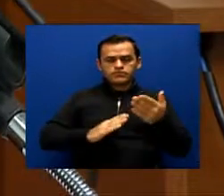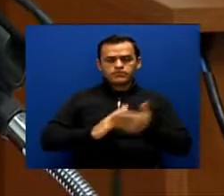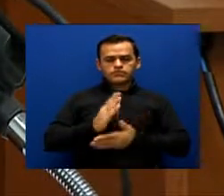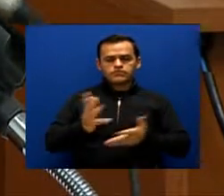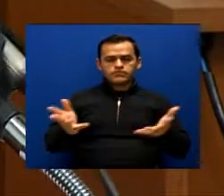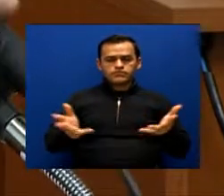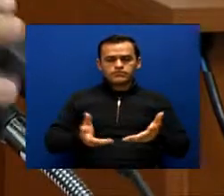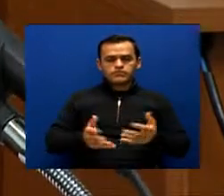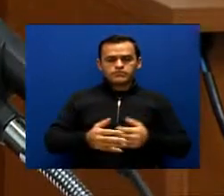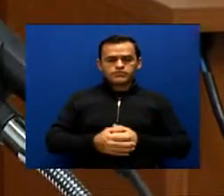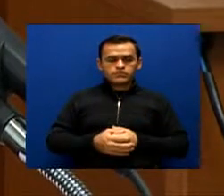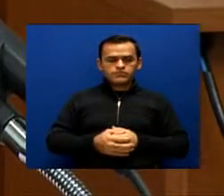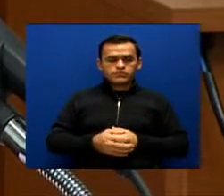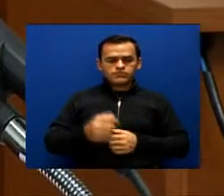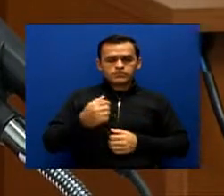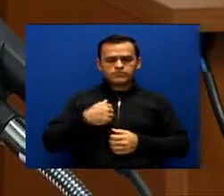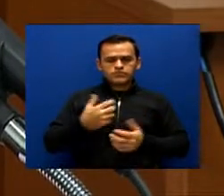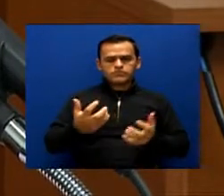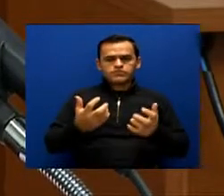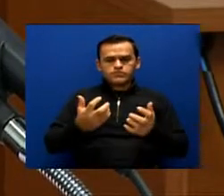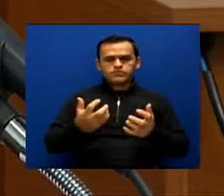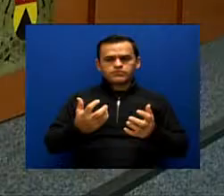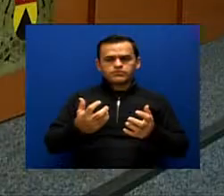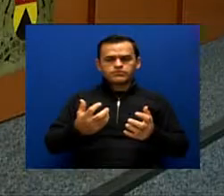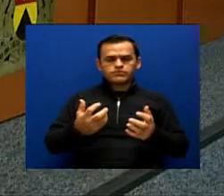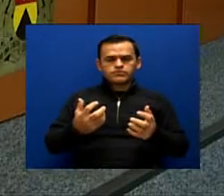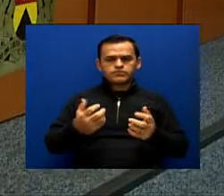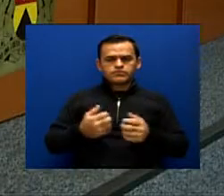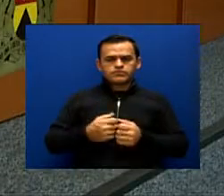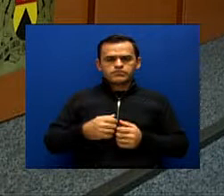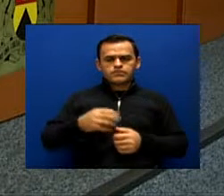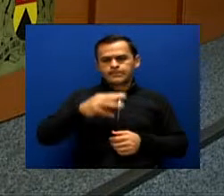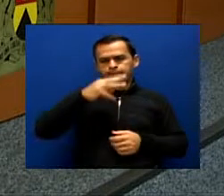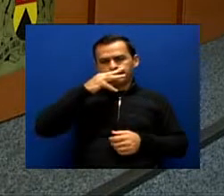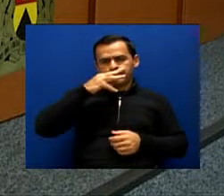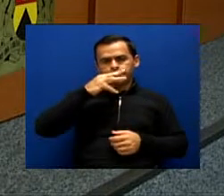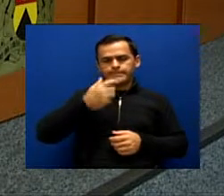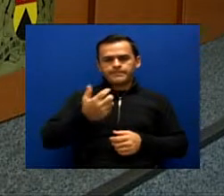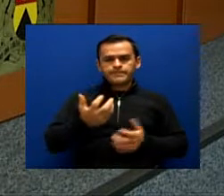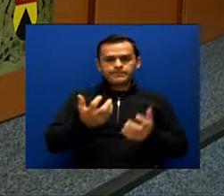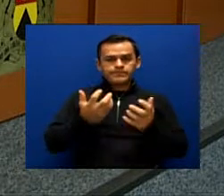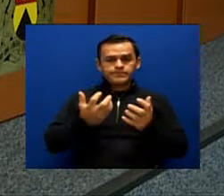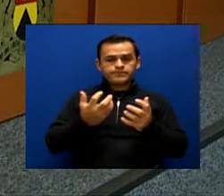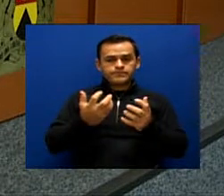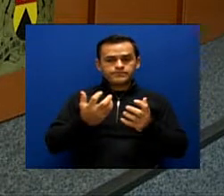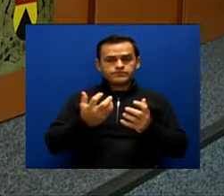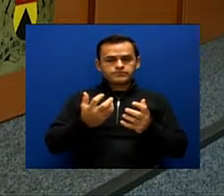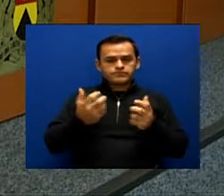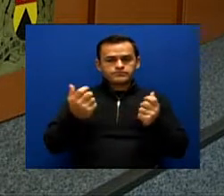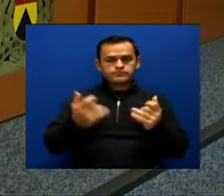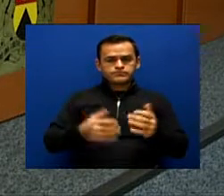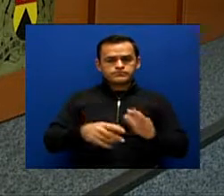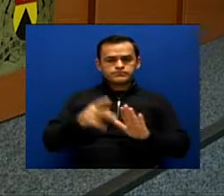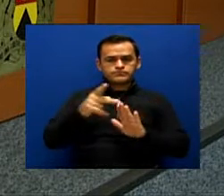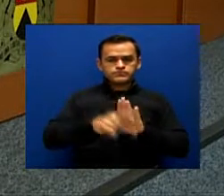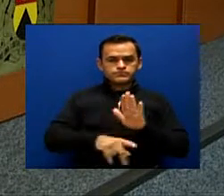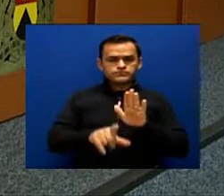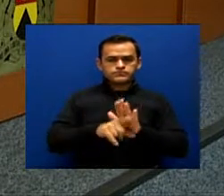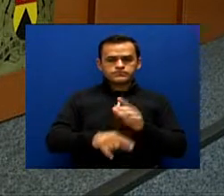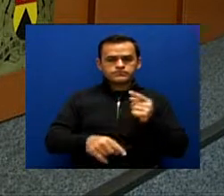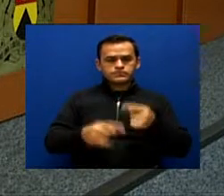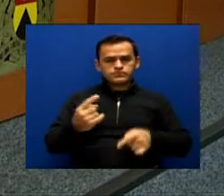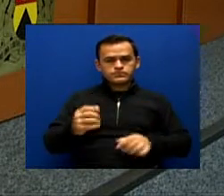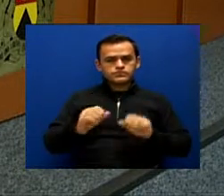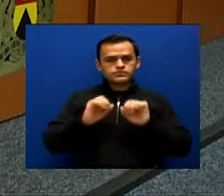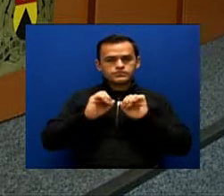hoje. Mas eu quero acrescentar uma situação aqui. Eu quero acrescentar uma situação aqui. Por favor. Projeto inconstitucional, ele pode